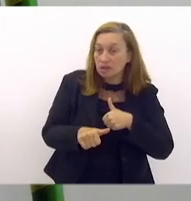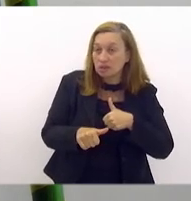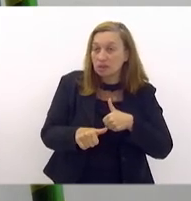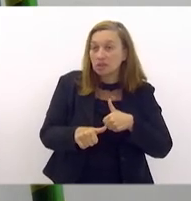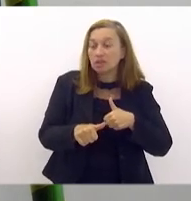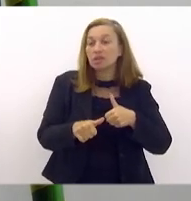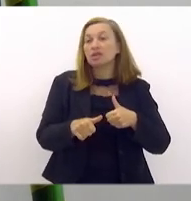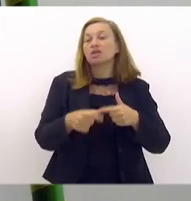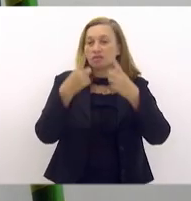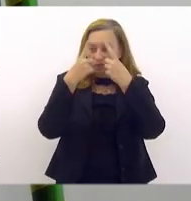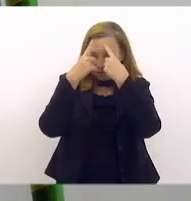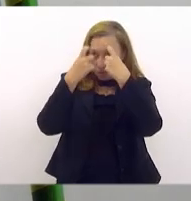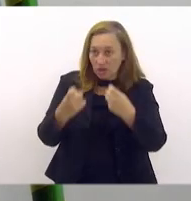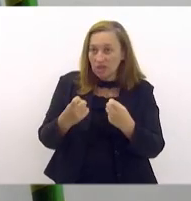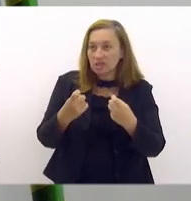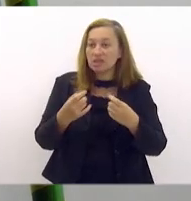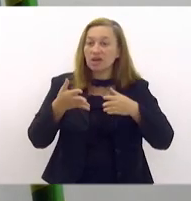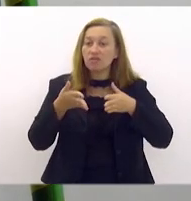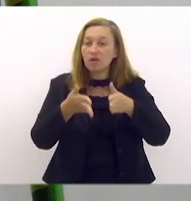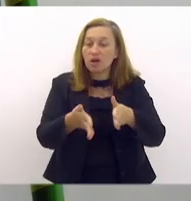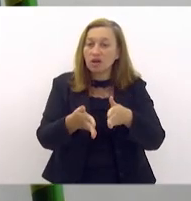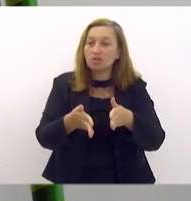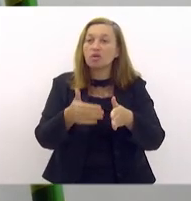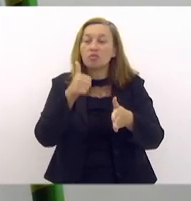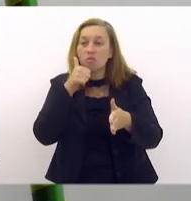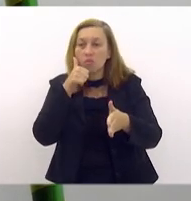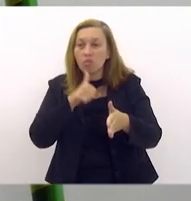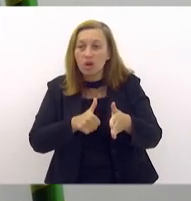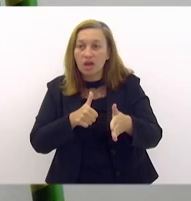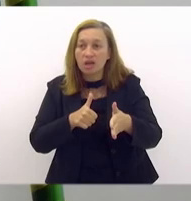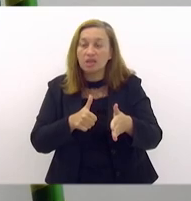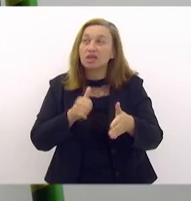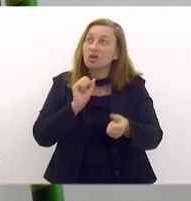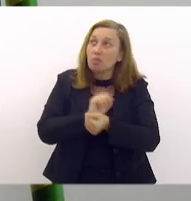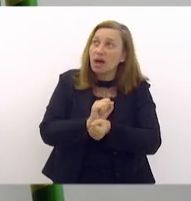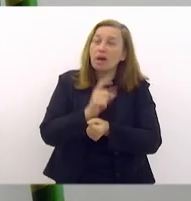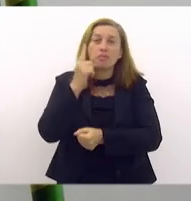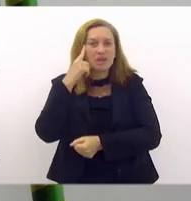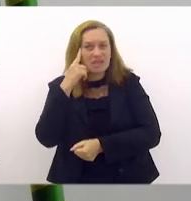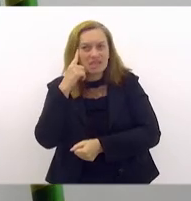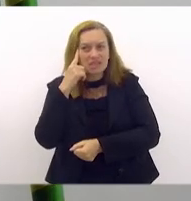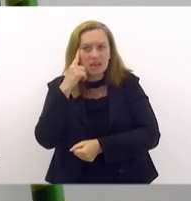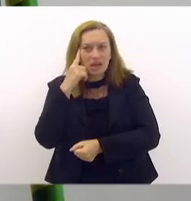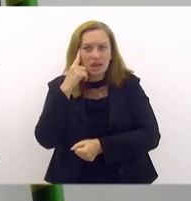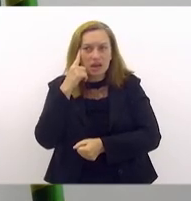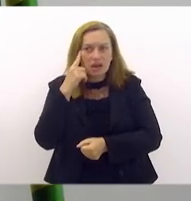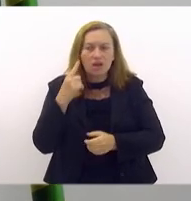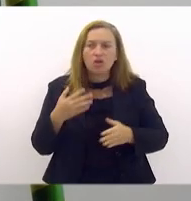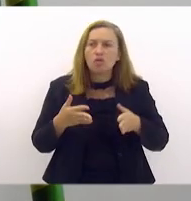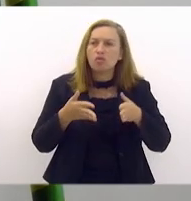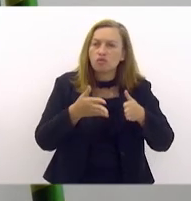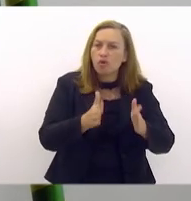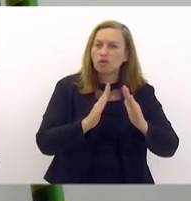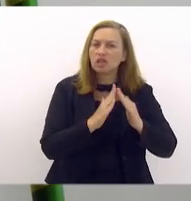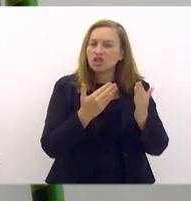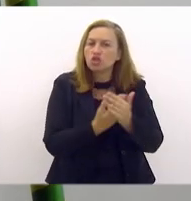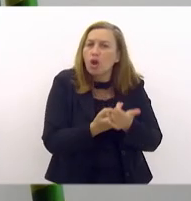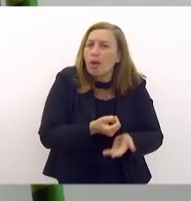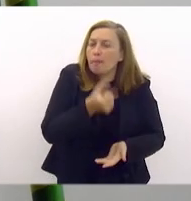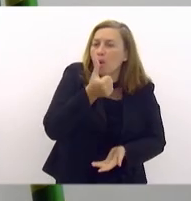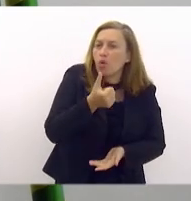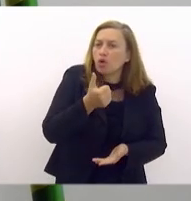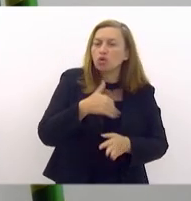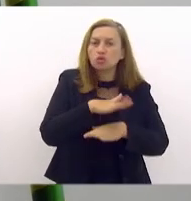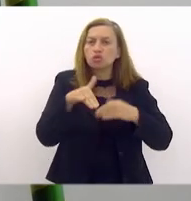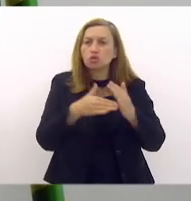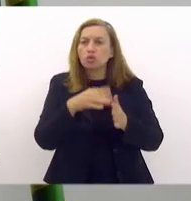mulheres. E a gente está focando tanto em mulheres que realmente, se a gente for parar para pensar, o nosso foco no colégio ele está pouco. E hoje, todos os